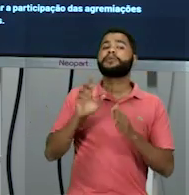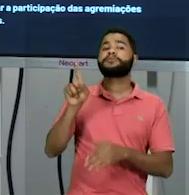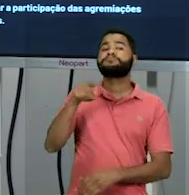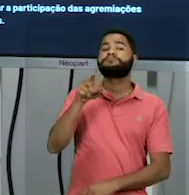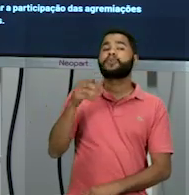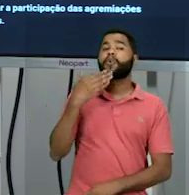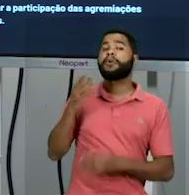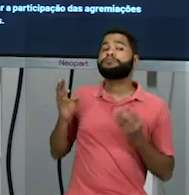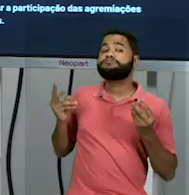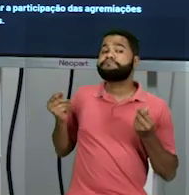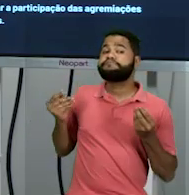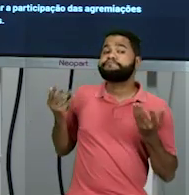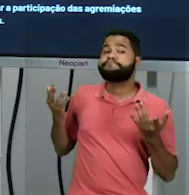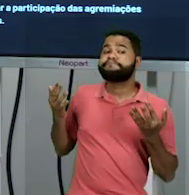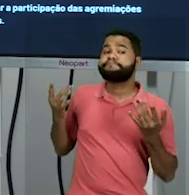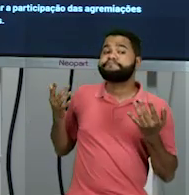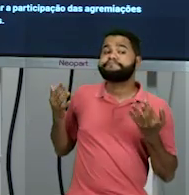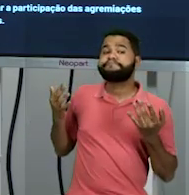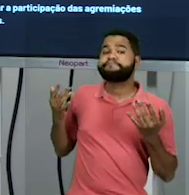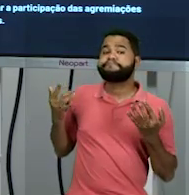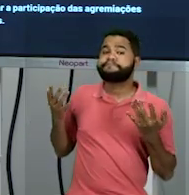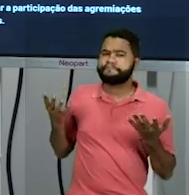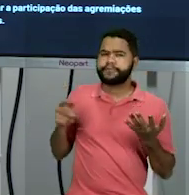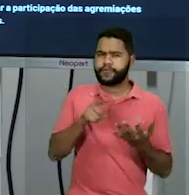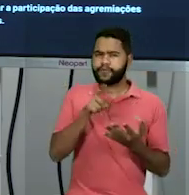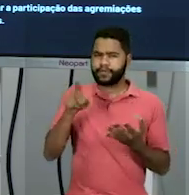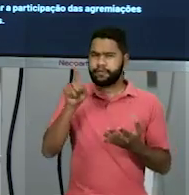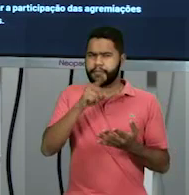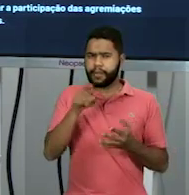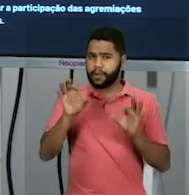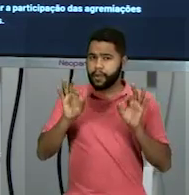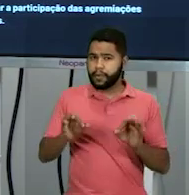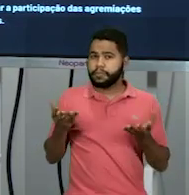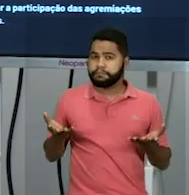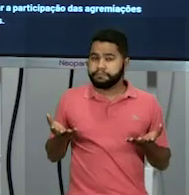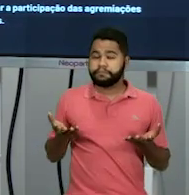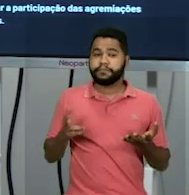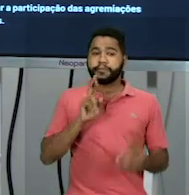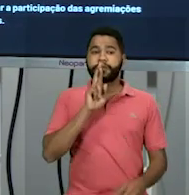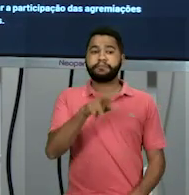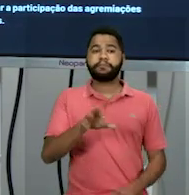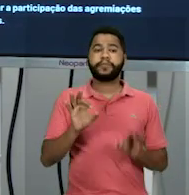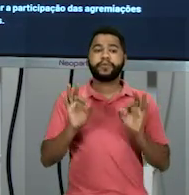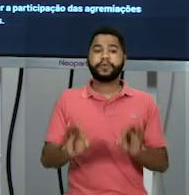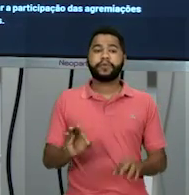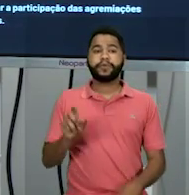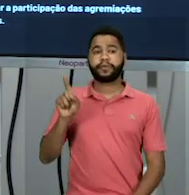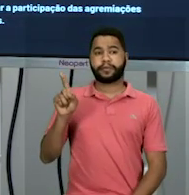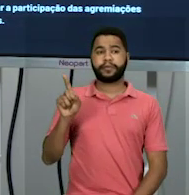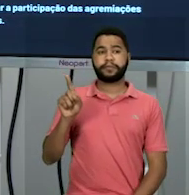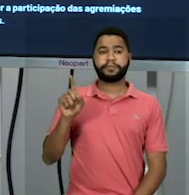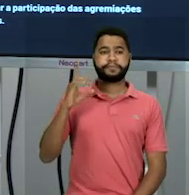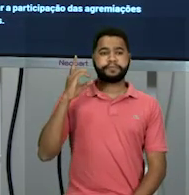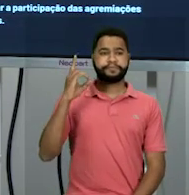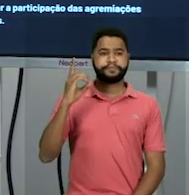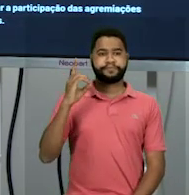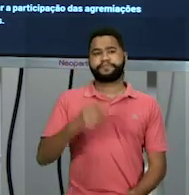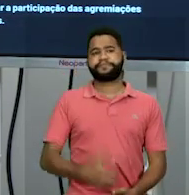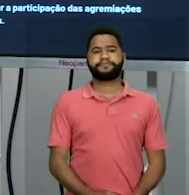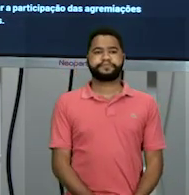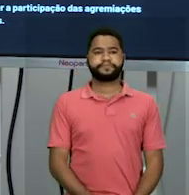marcaria? Tchararam. Será que você marcou correto? Vamos lá? A resposta correta é a letra D de